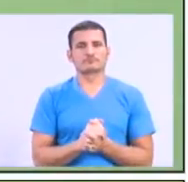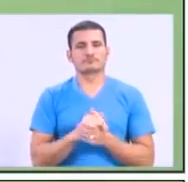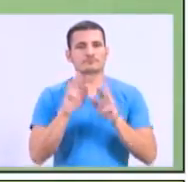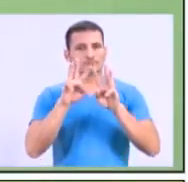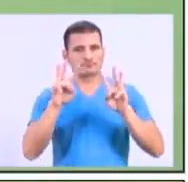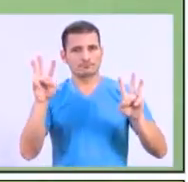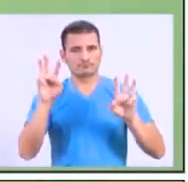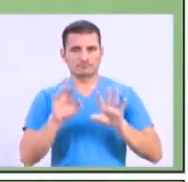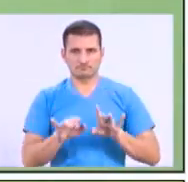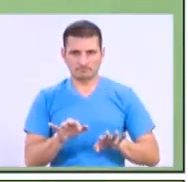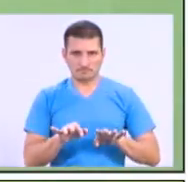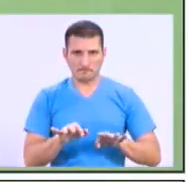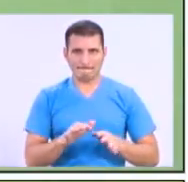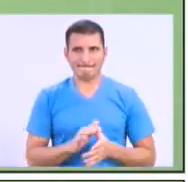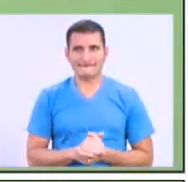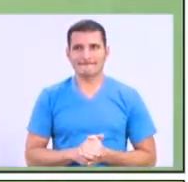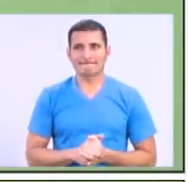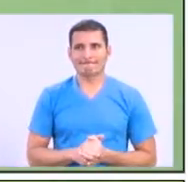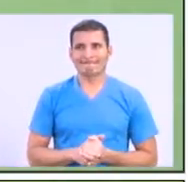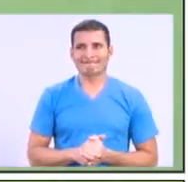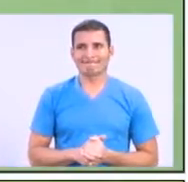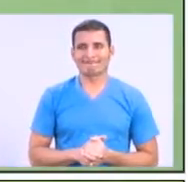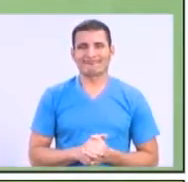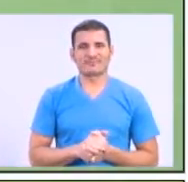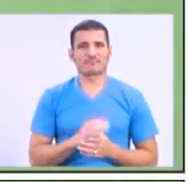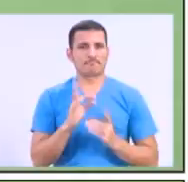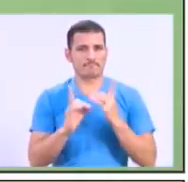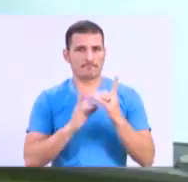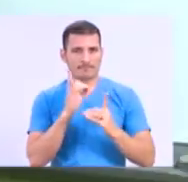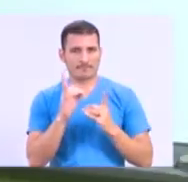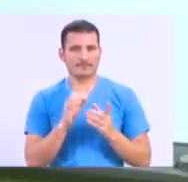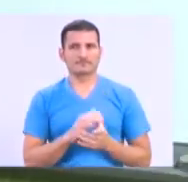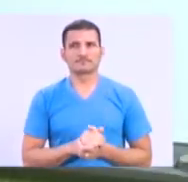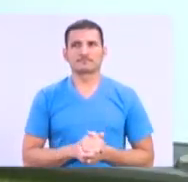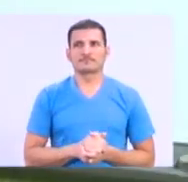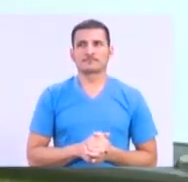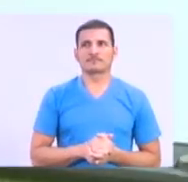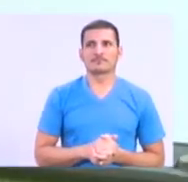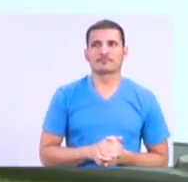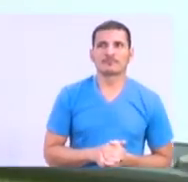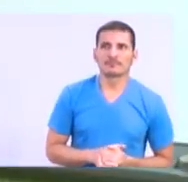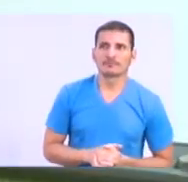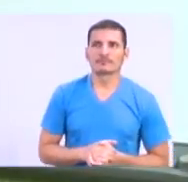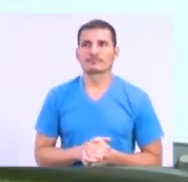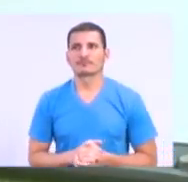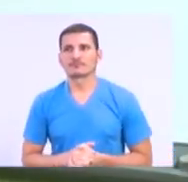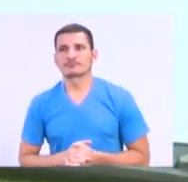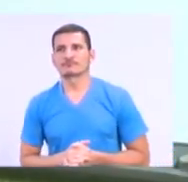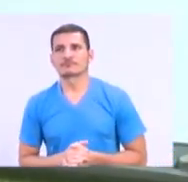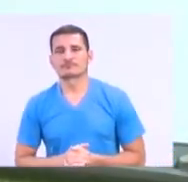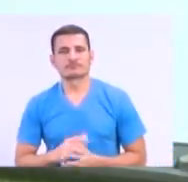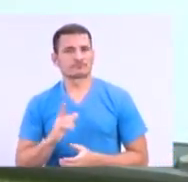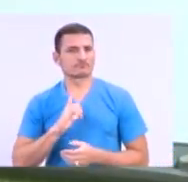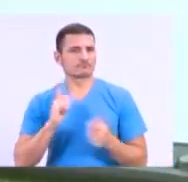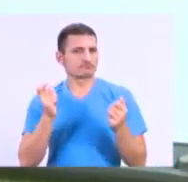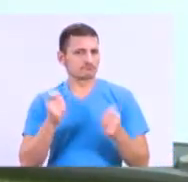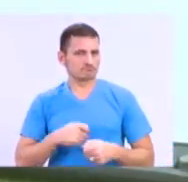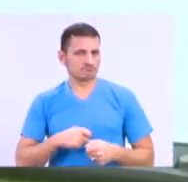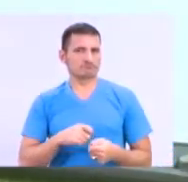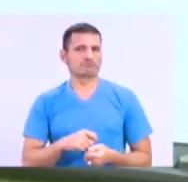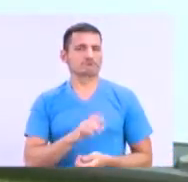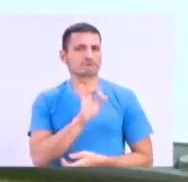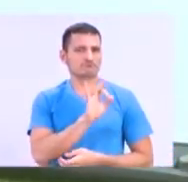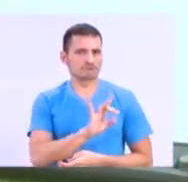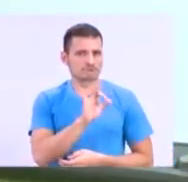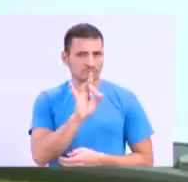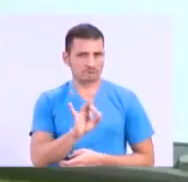dinâmicas, certo? Professor, existe a possibilidade de eu instalar um a um esses pacotes, esses